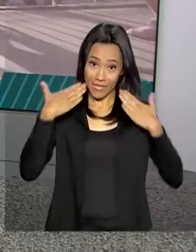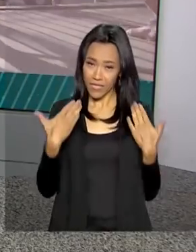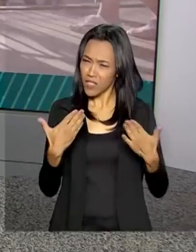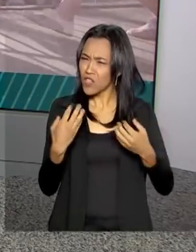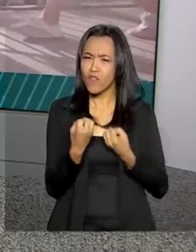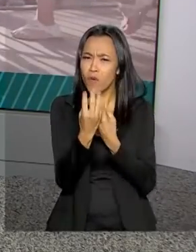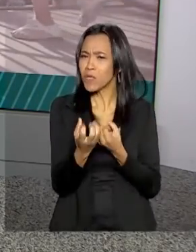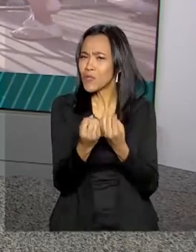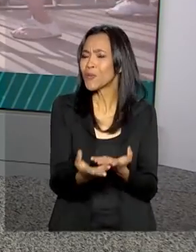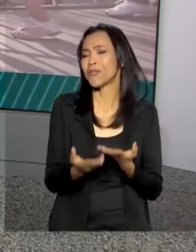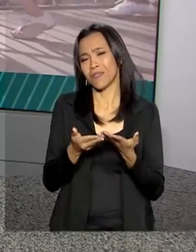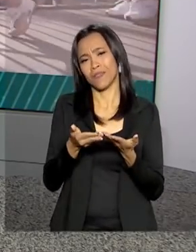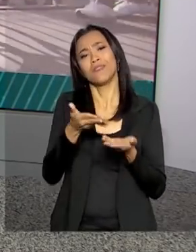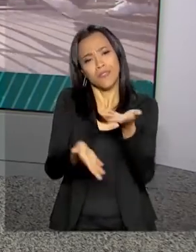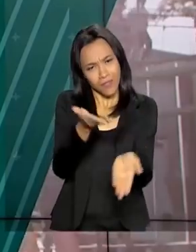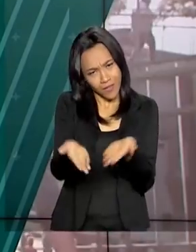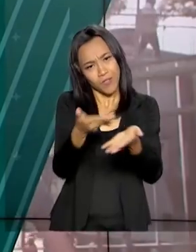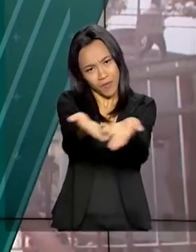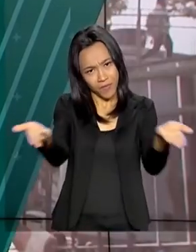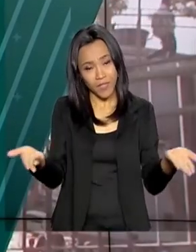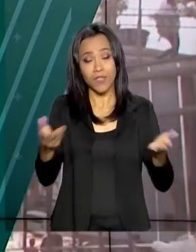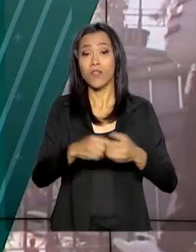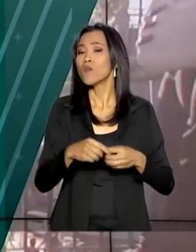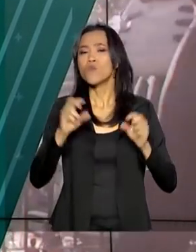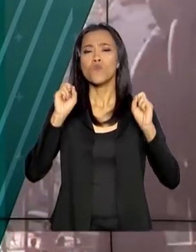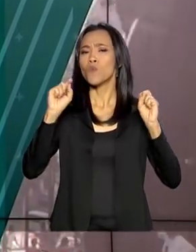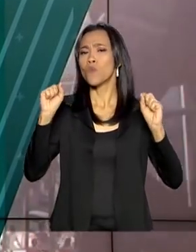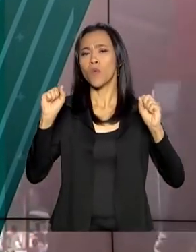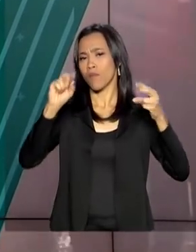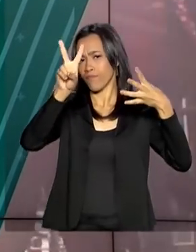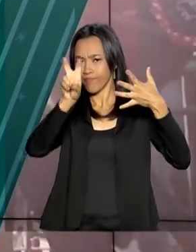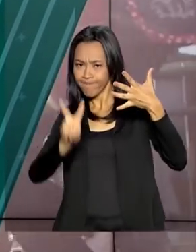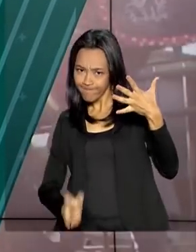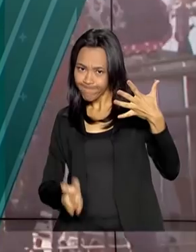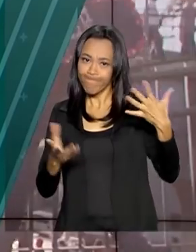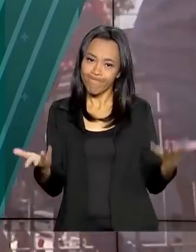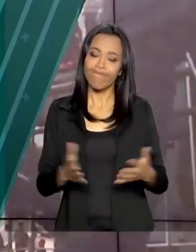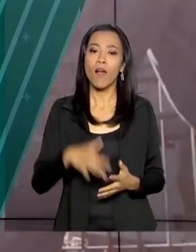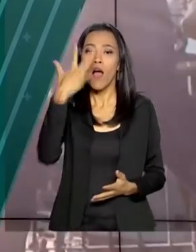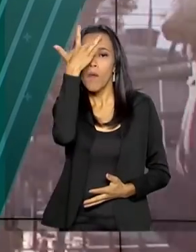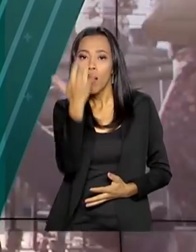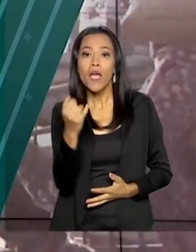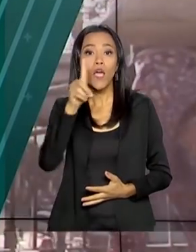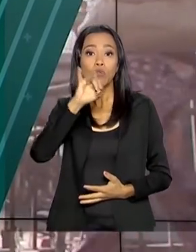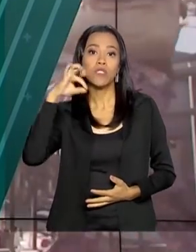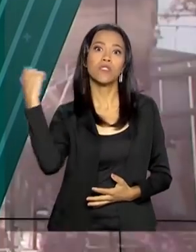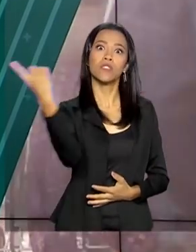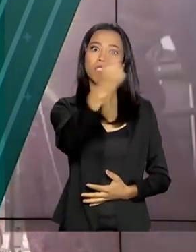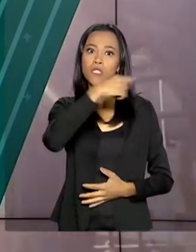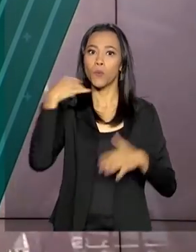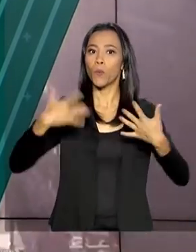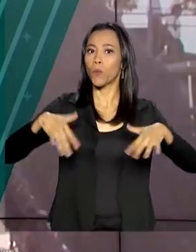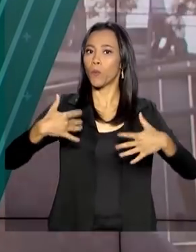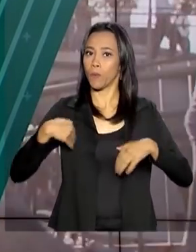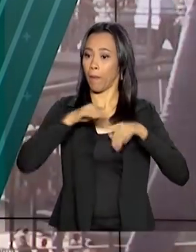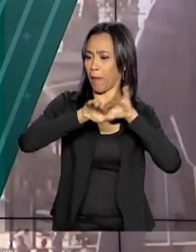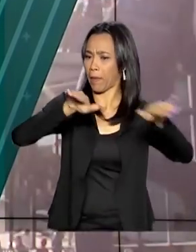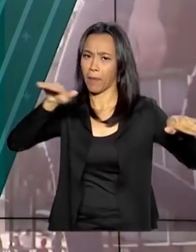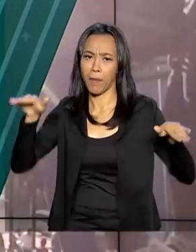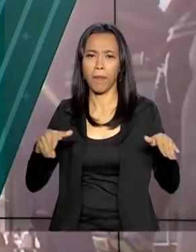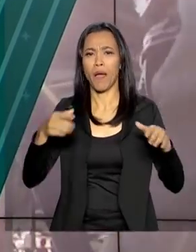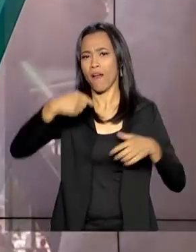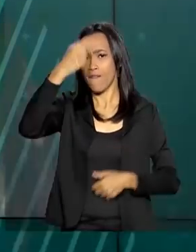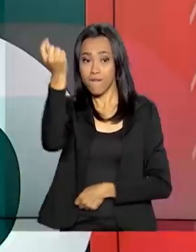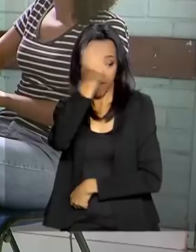muita informação de serviço pra você confira os destaques desta edição amanhã é o dia d de mobilização para vacinação contra